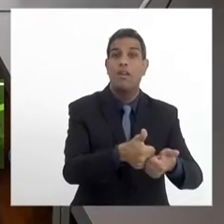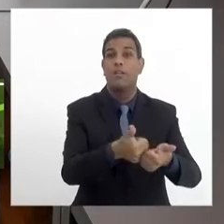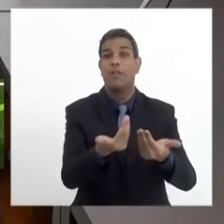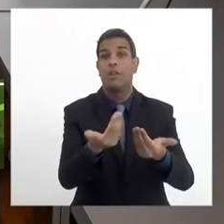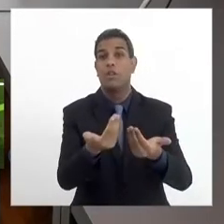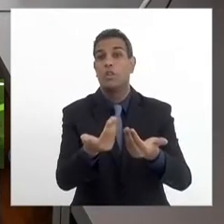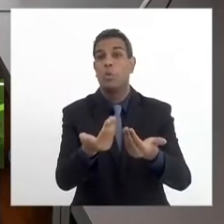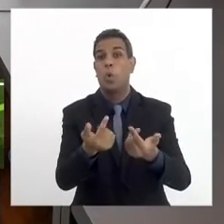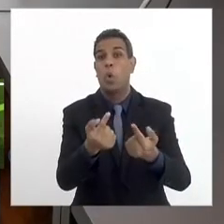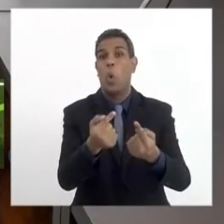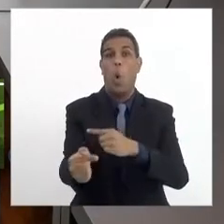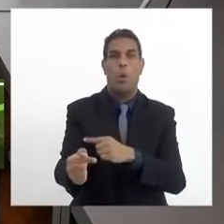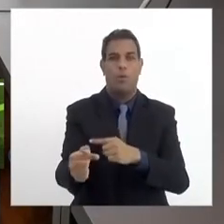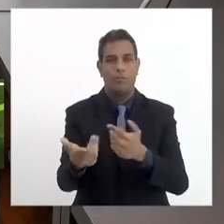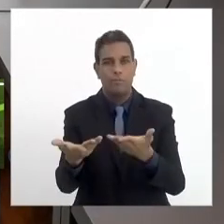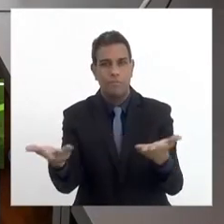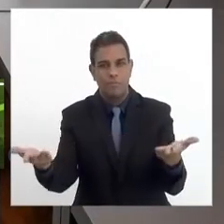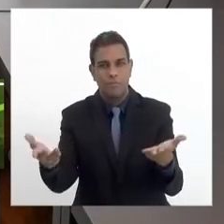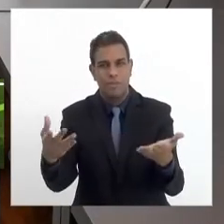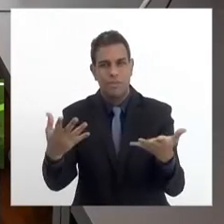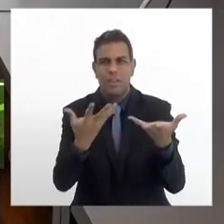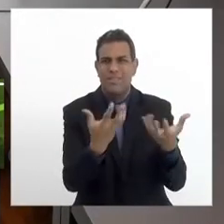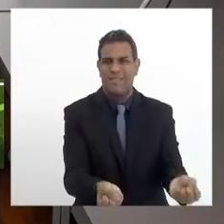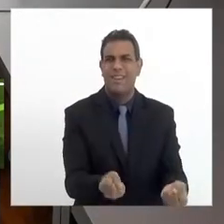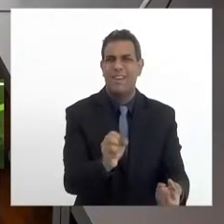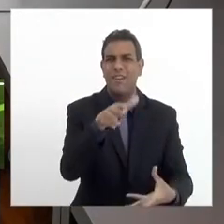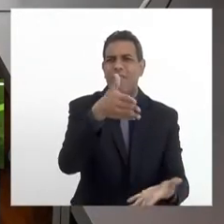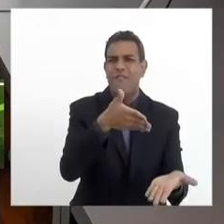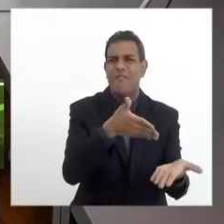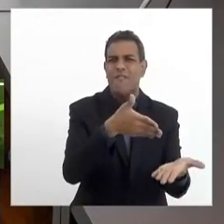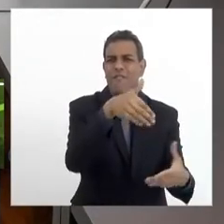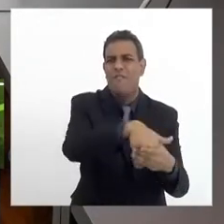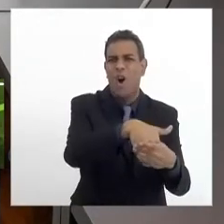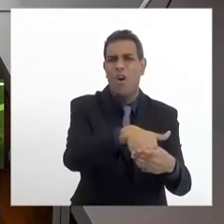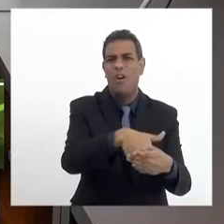Ah, o relator divergente, tá. Pô, sou sempre a favor do voto divergente.